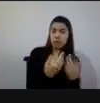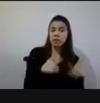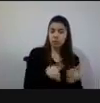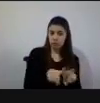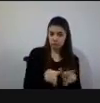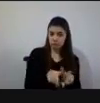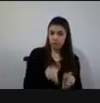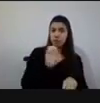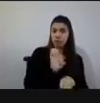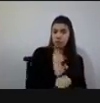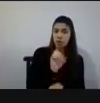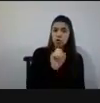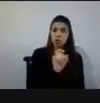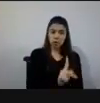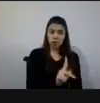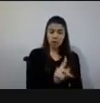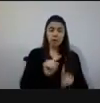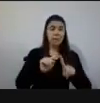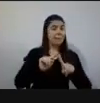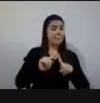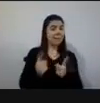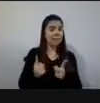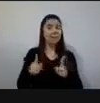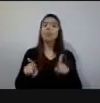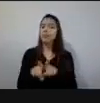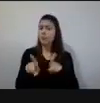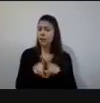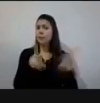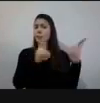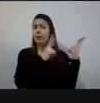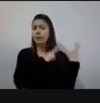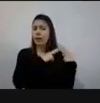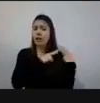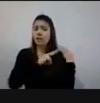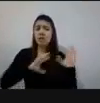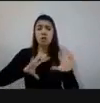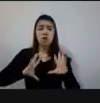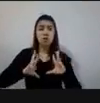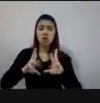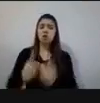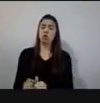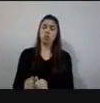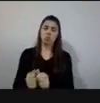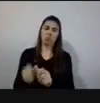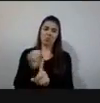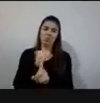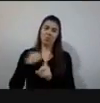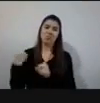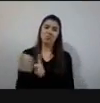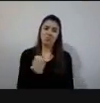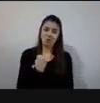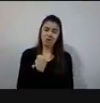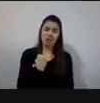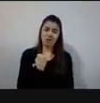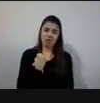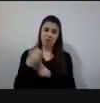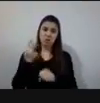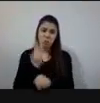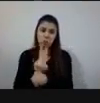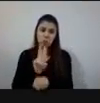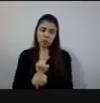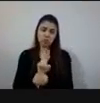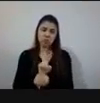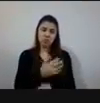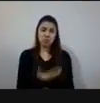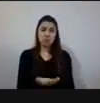precisa, até a gente pensou hoje em trazer os números aqui para denunciar abuso ou assédio contra crianças aqui em Santa Maria. Então,